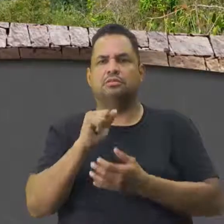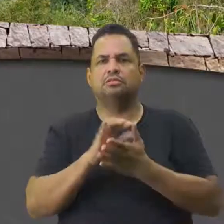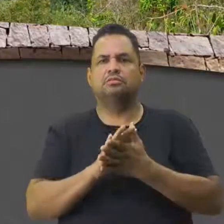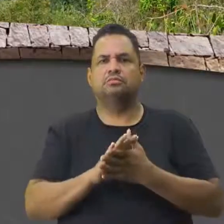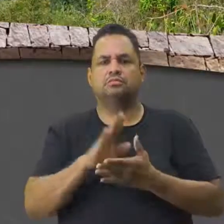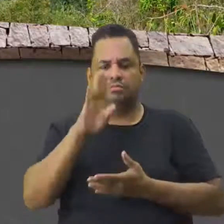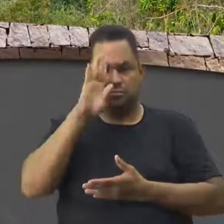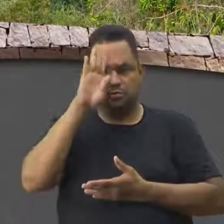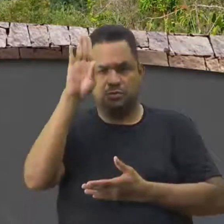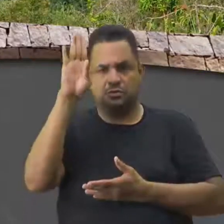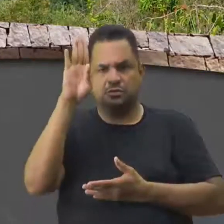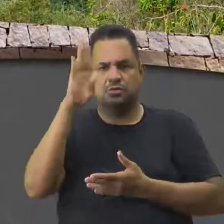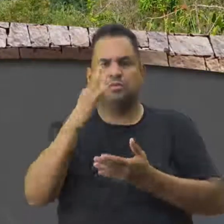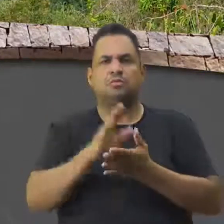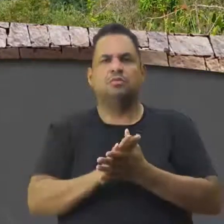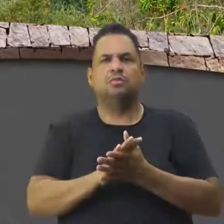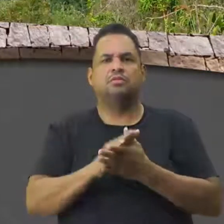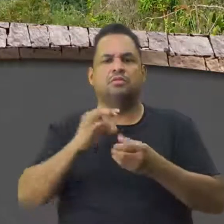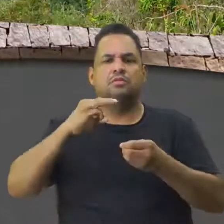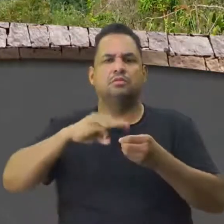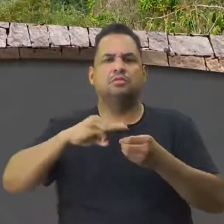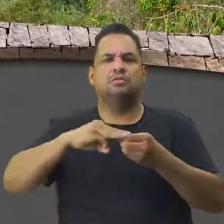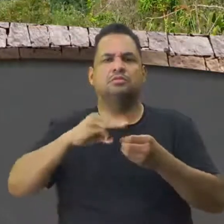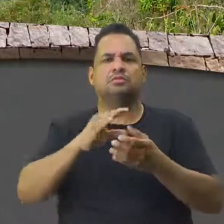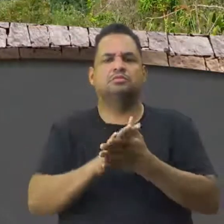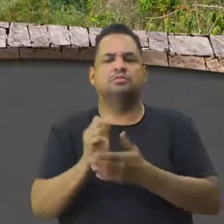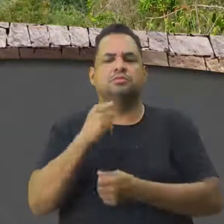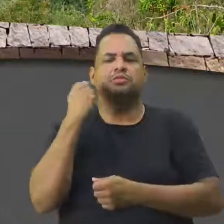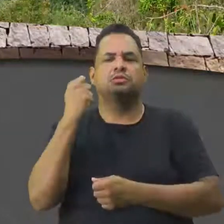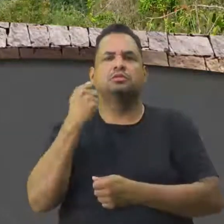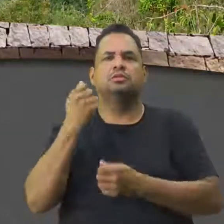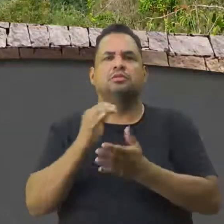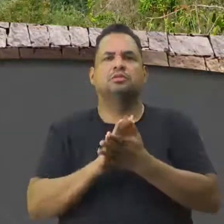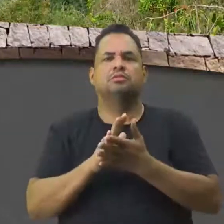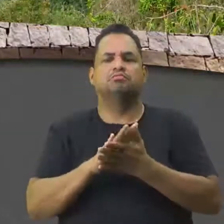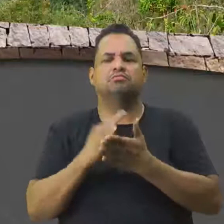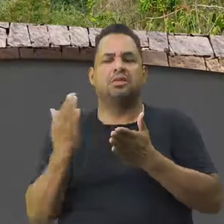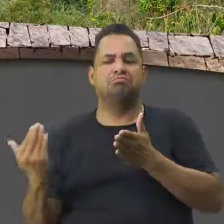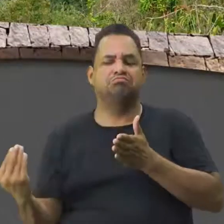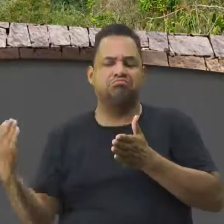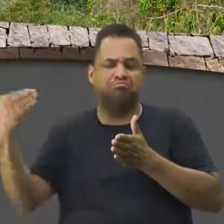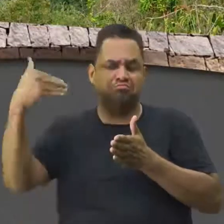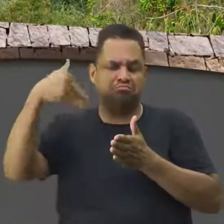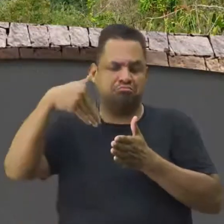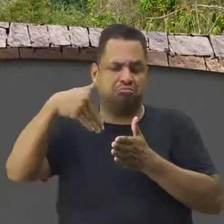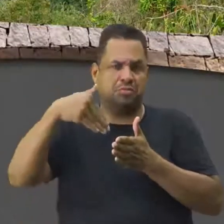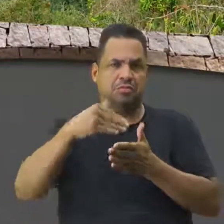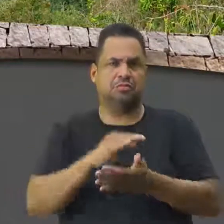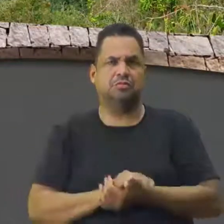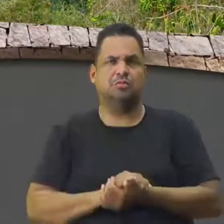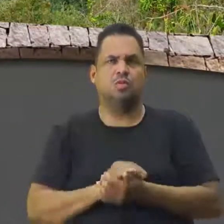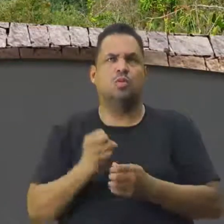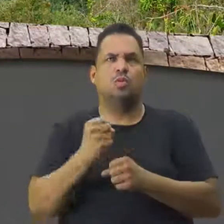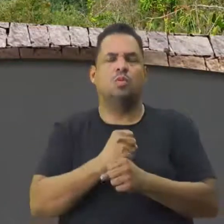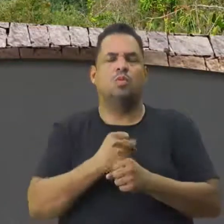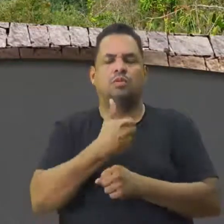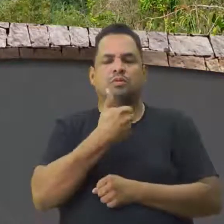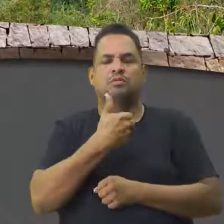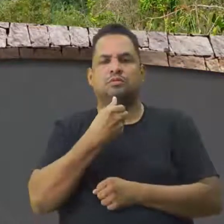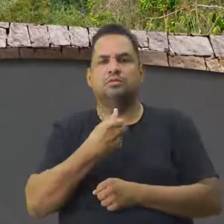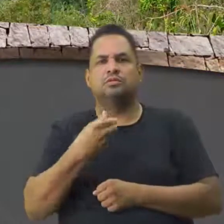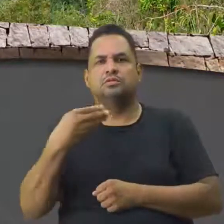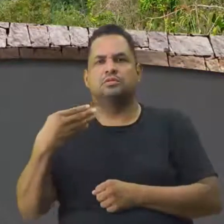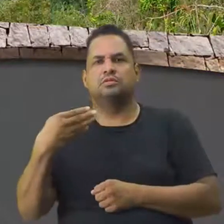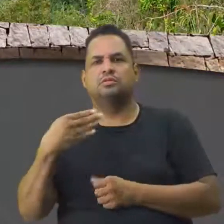Ariquemes. E aí chegaram milhares. Aí, olha o contexto do Brasil. Em 64, o Brasil passou a ser